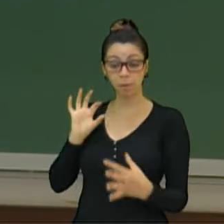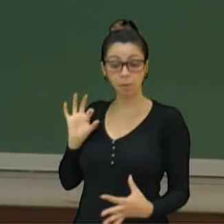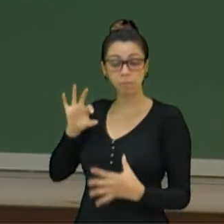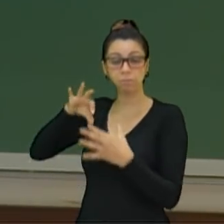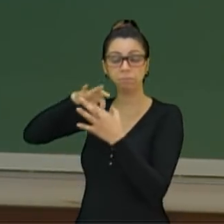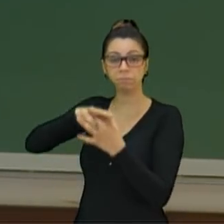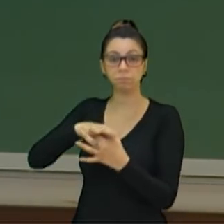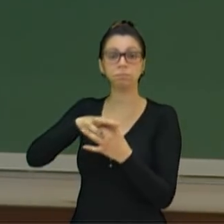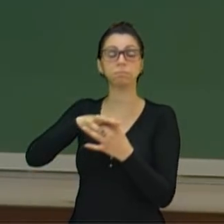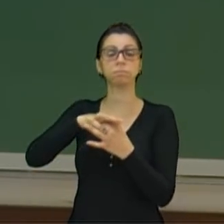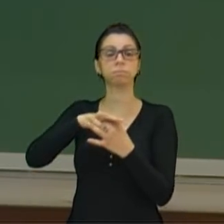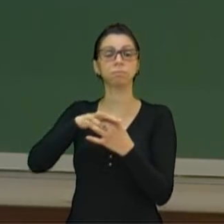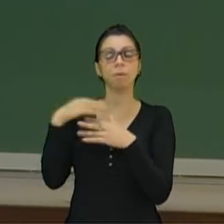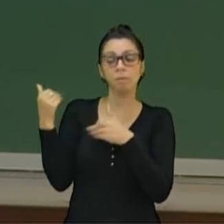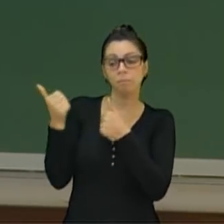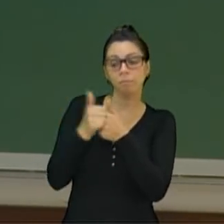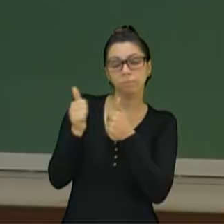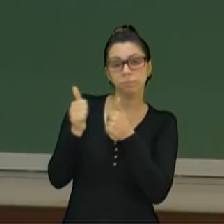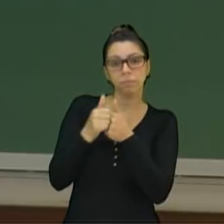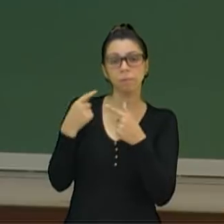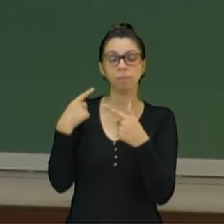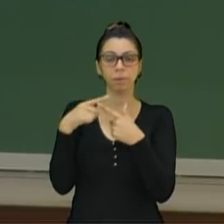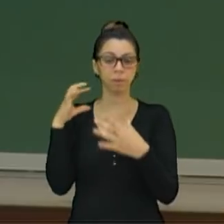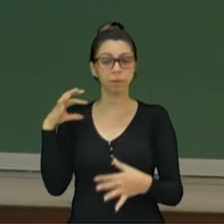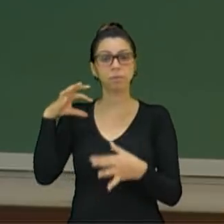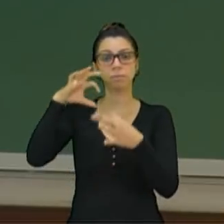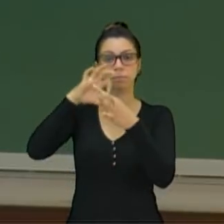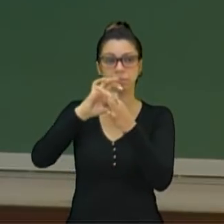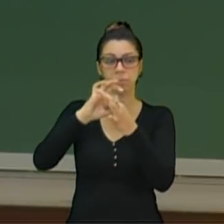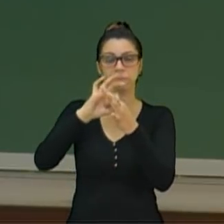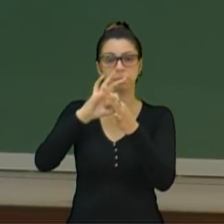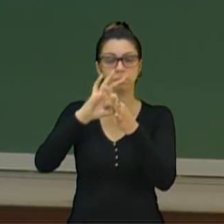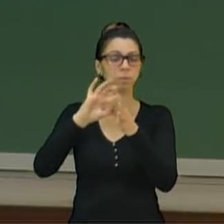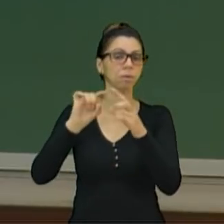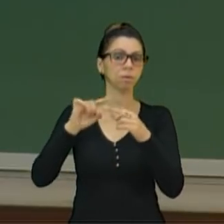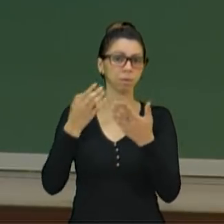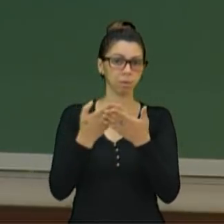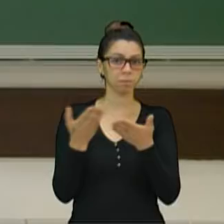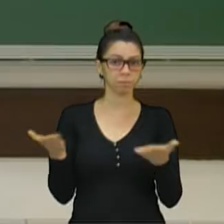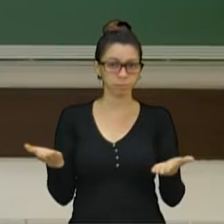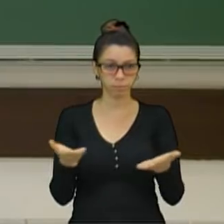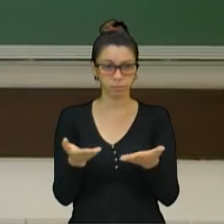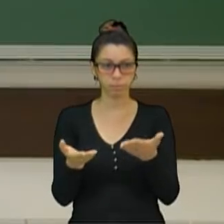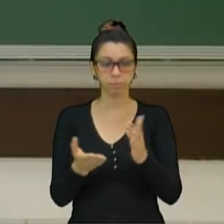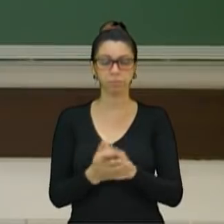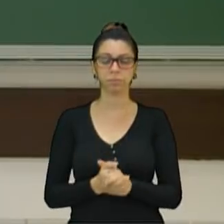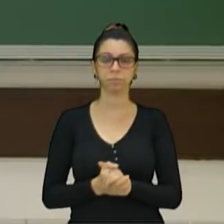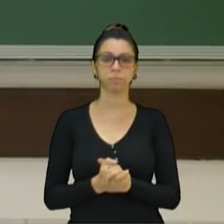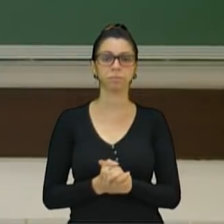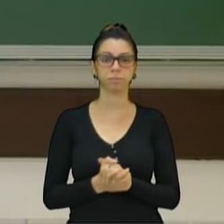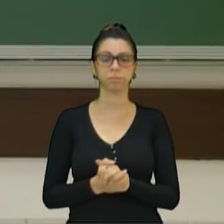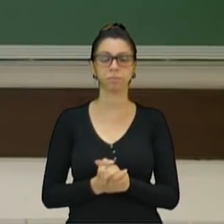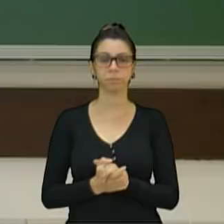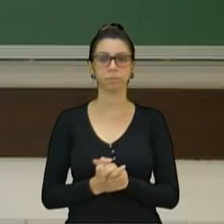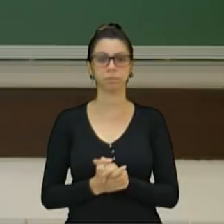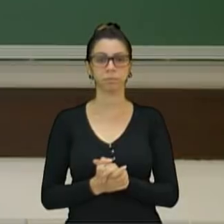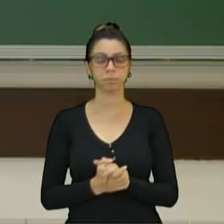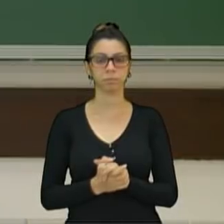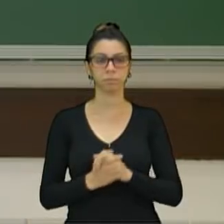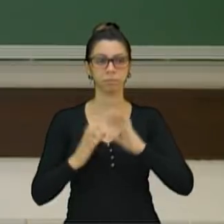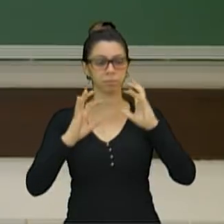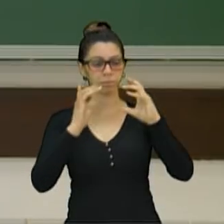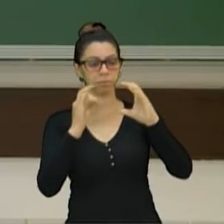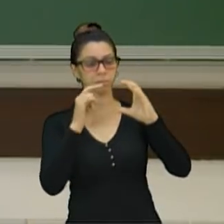interconectados pela proximidade, eles têm uma ligação. E a gente vai falar isso na aula de hoje. Então, aqui nós percebemos no